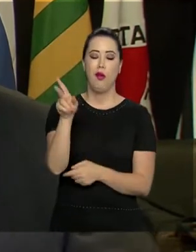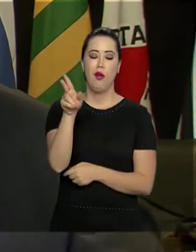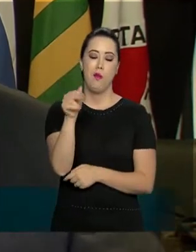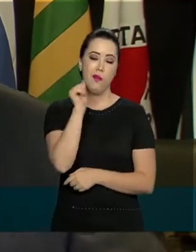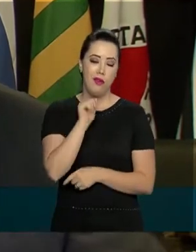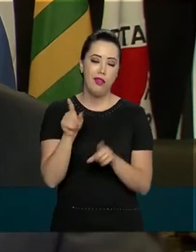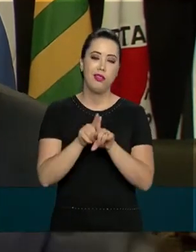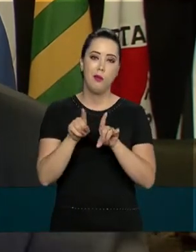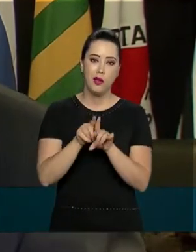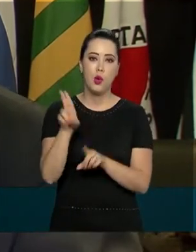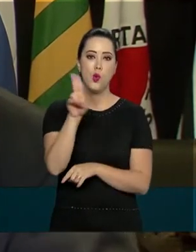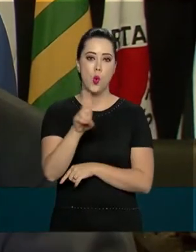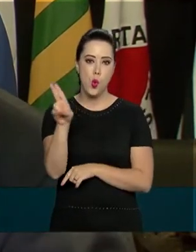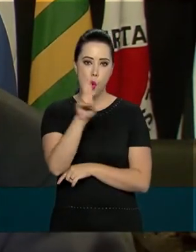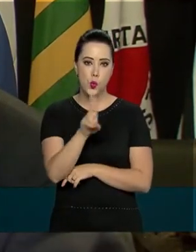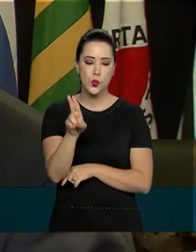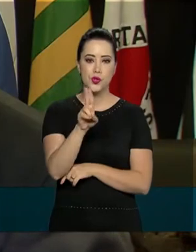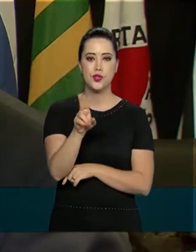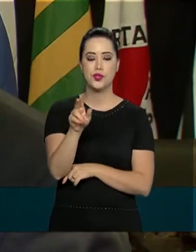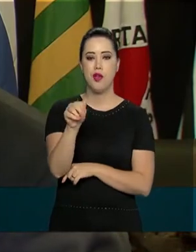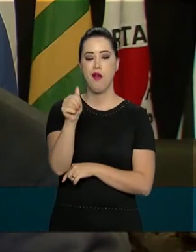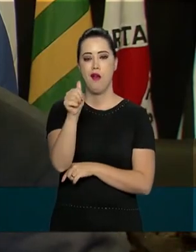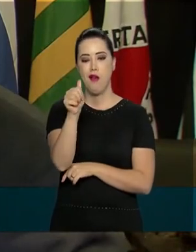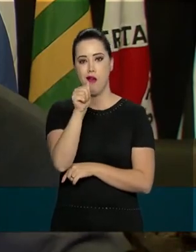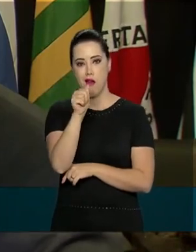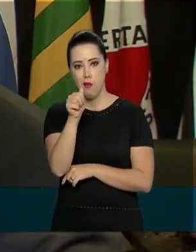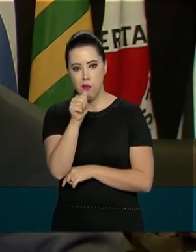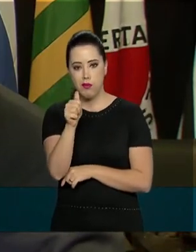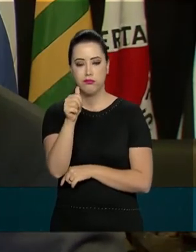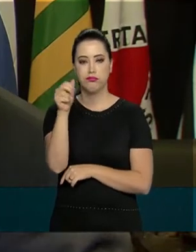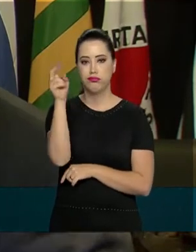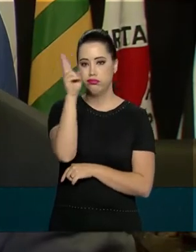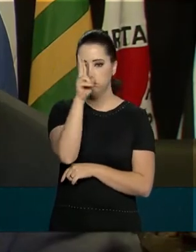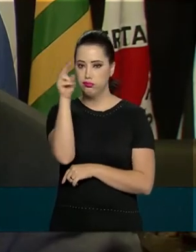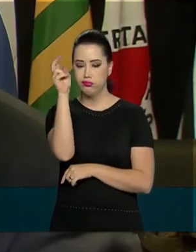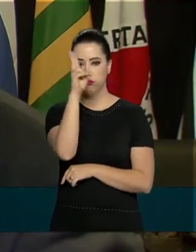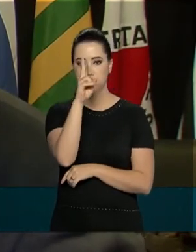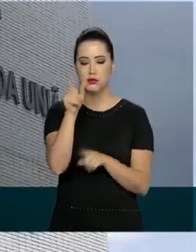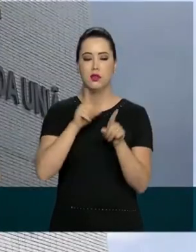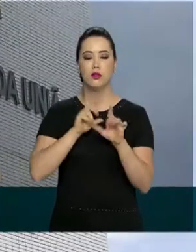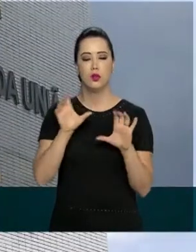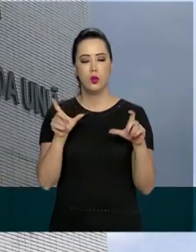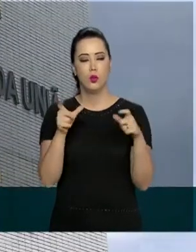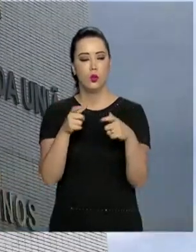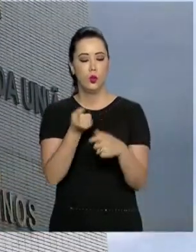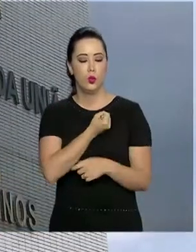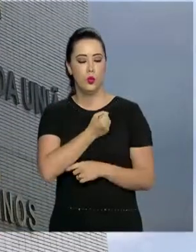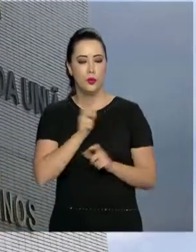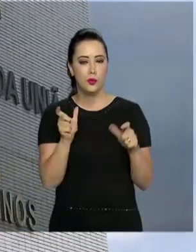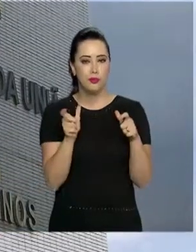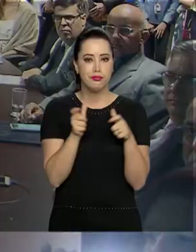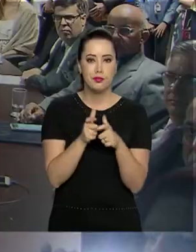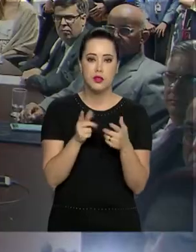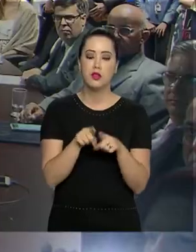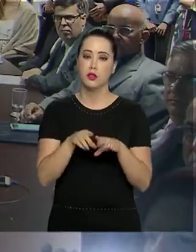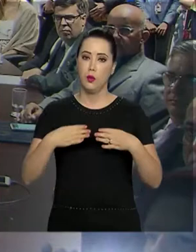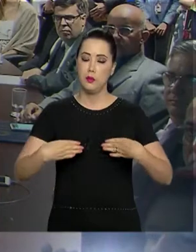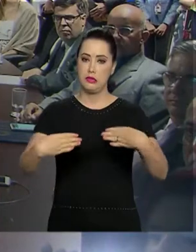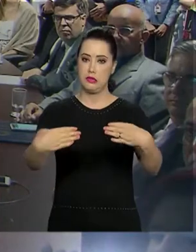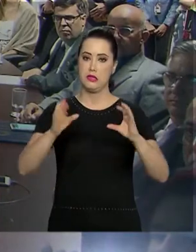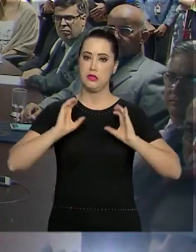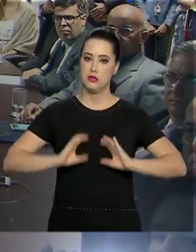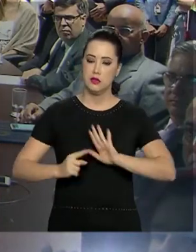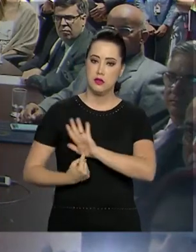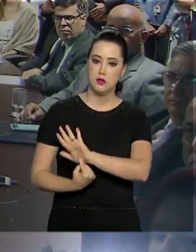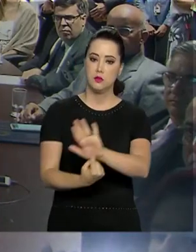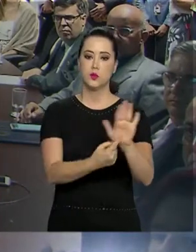precoce de álcool. Então, nós temos tido essa demanda reprimida. Segundo o Ministério da Cidadania, das 2 mil